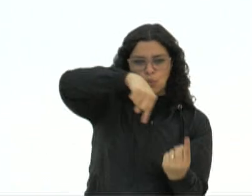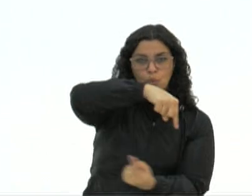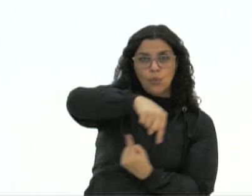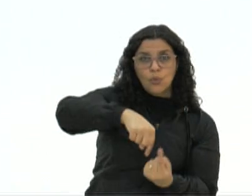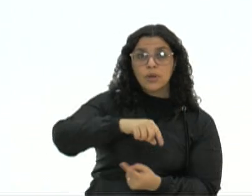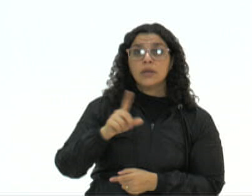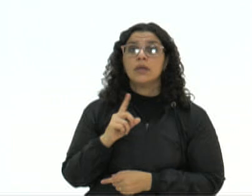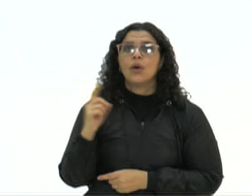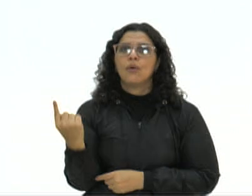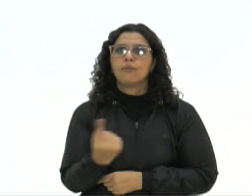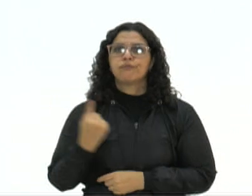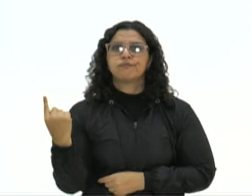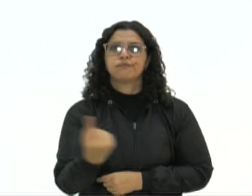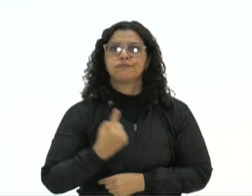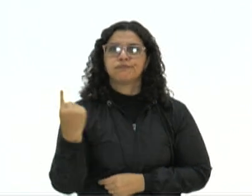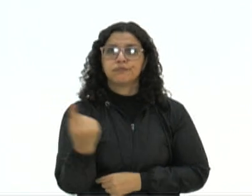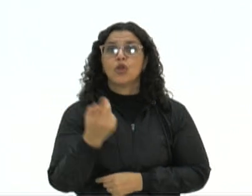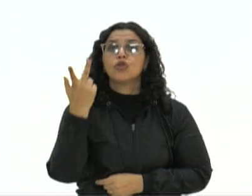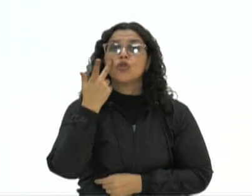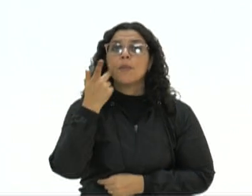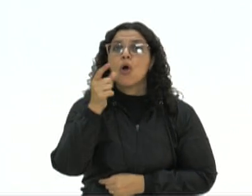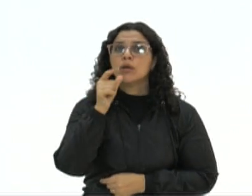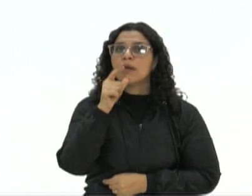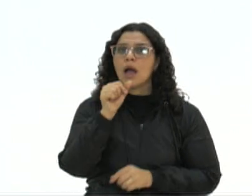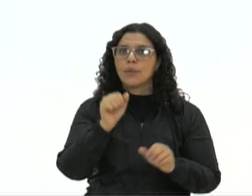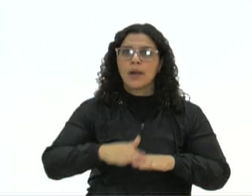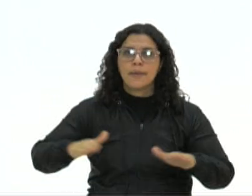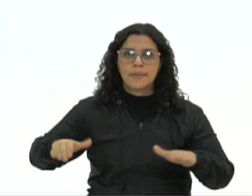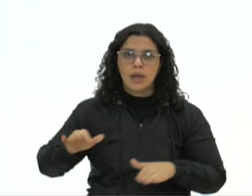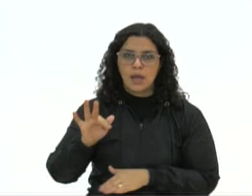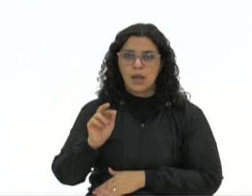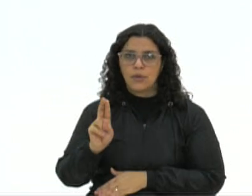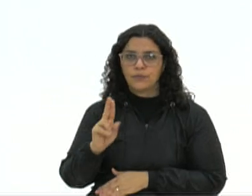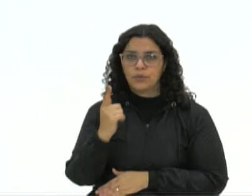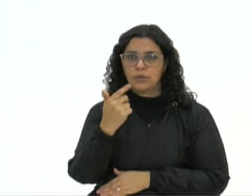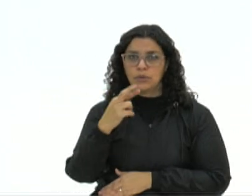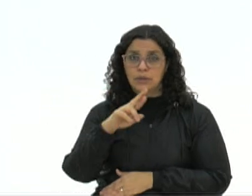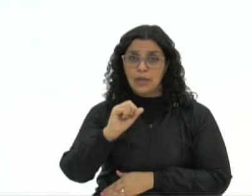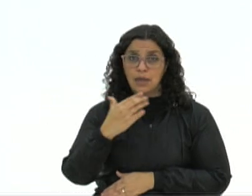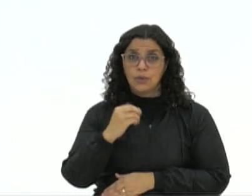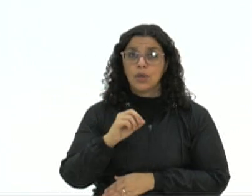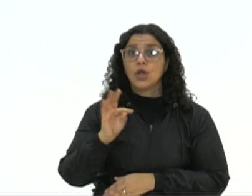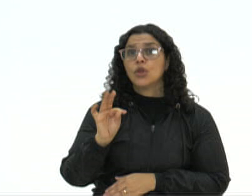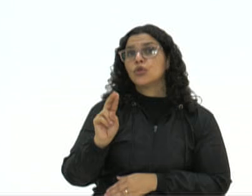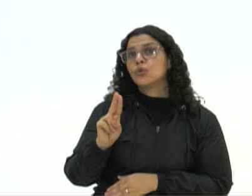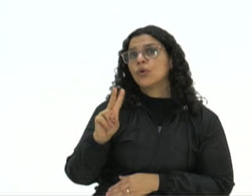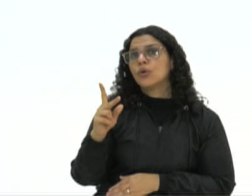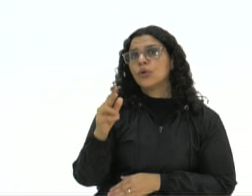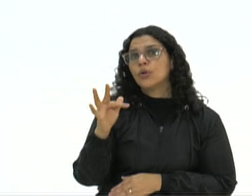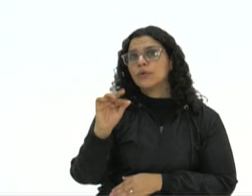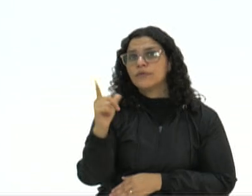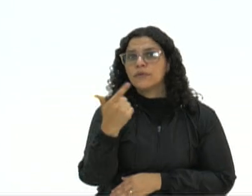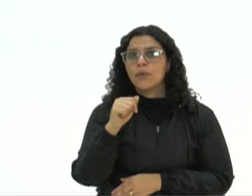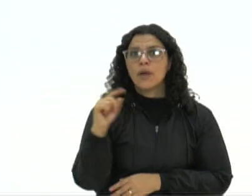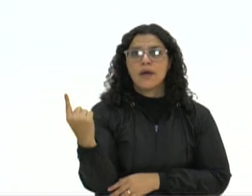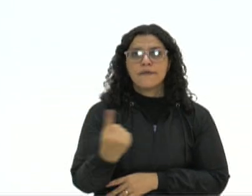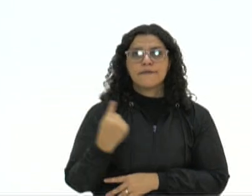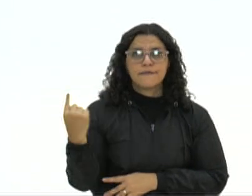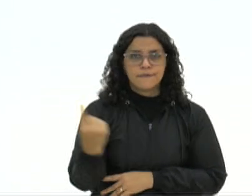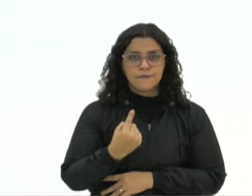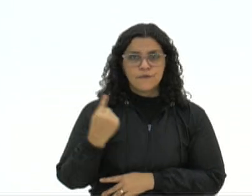os furacões se formam normalmente sobre o oceano tropical. E tufão, uma curiosidade, é o nome dos furacões,